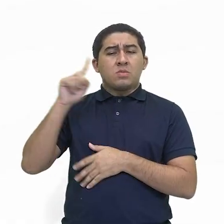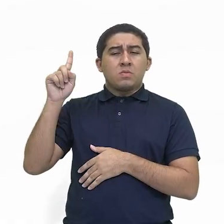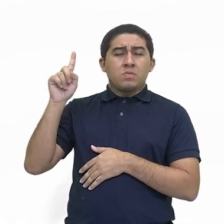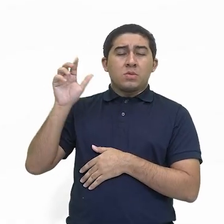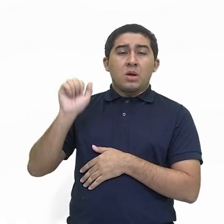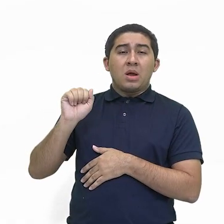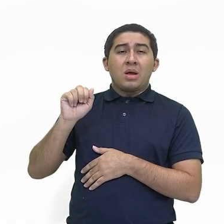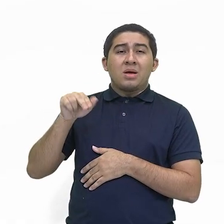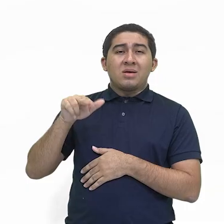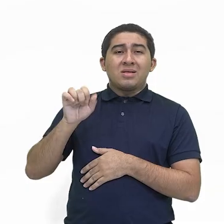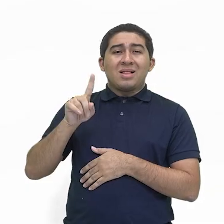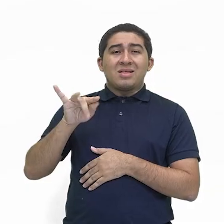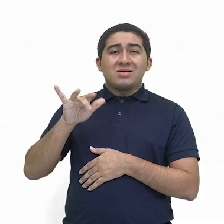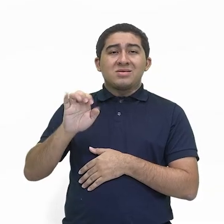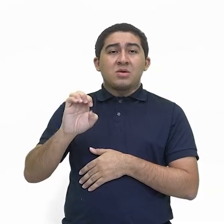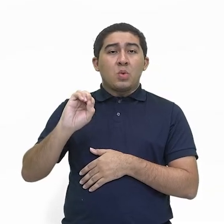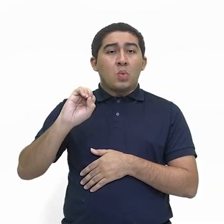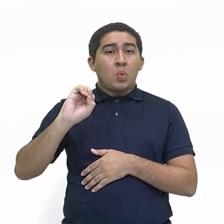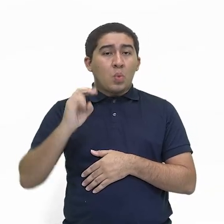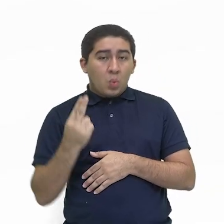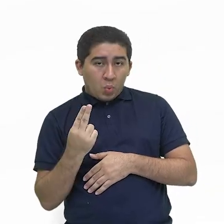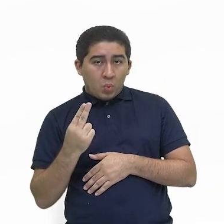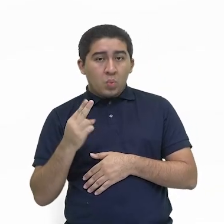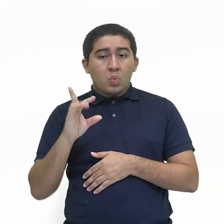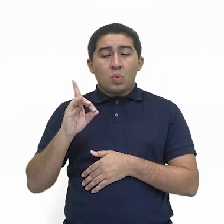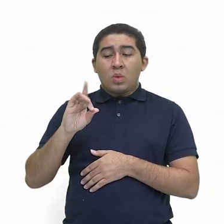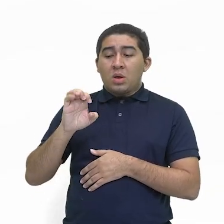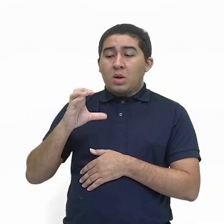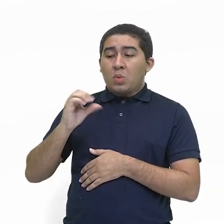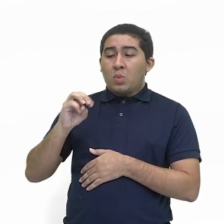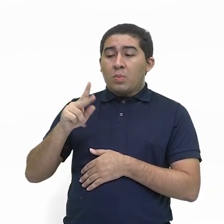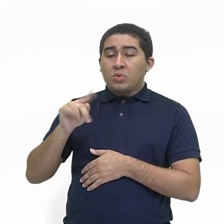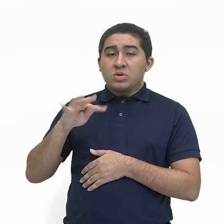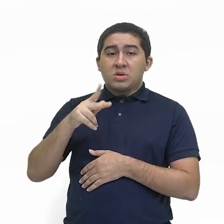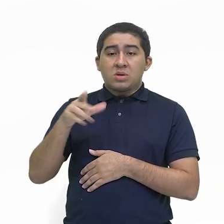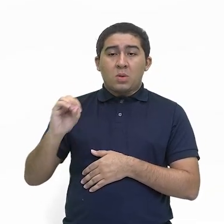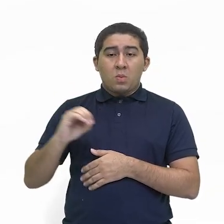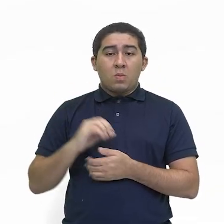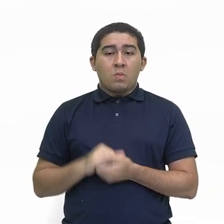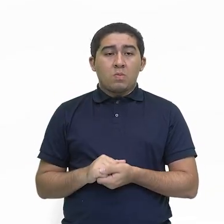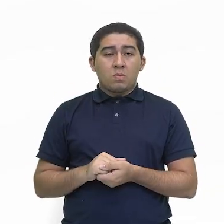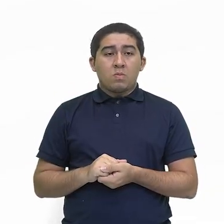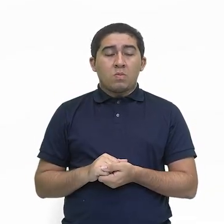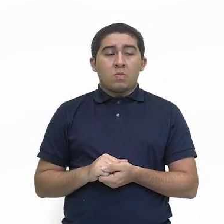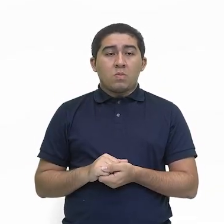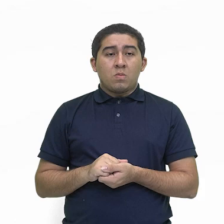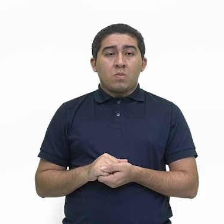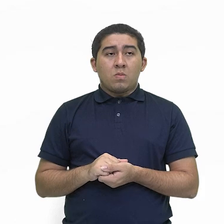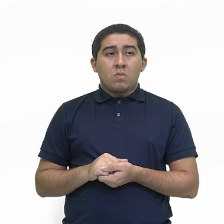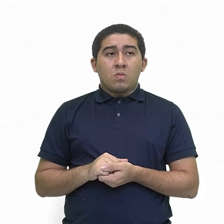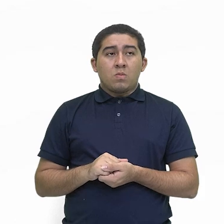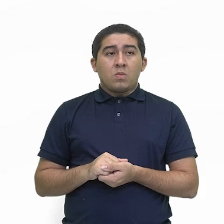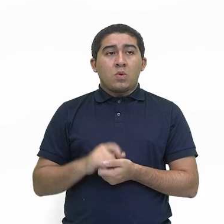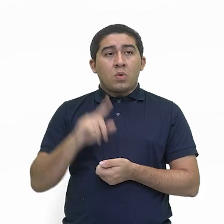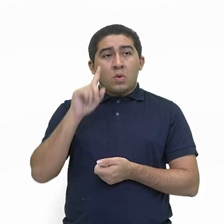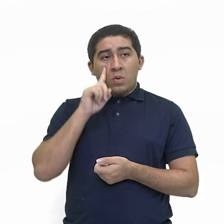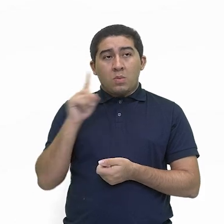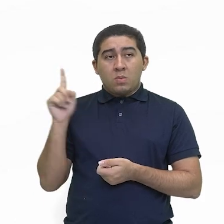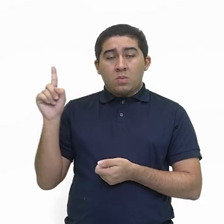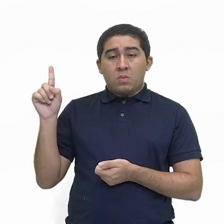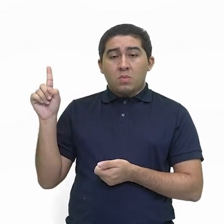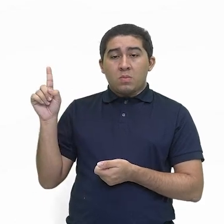de análise ou decomposição? Vou aqui circular as palavras importantes,